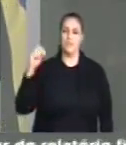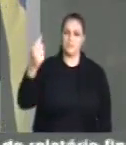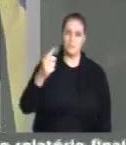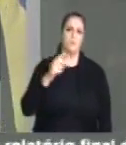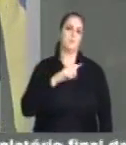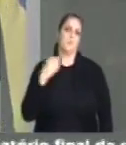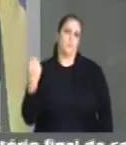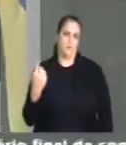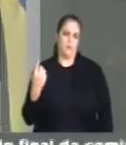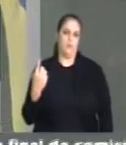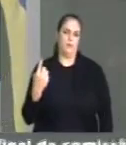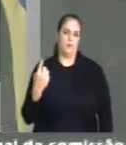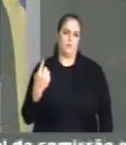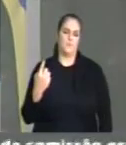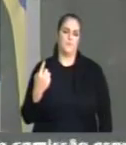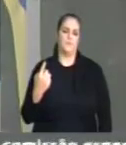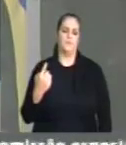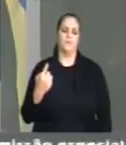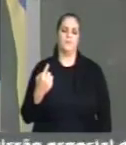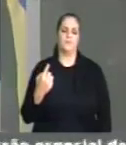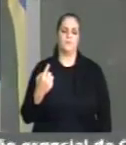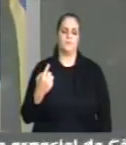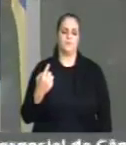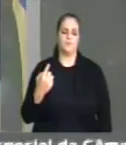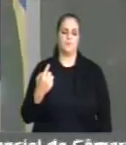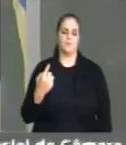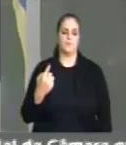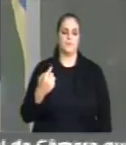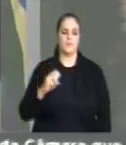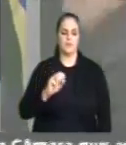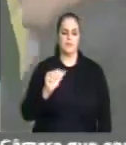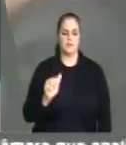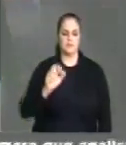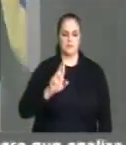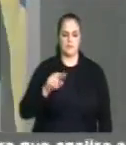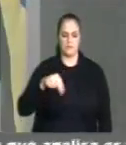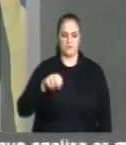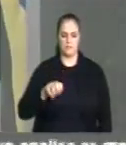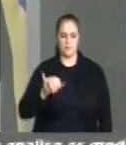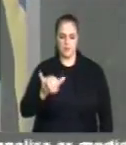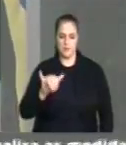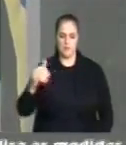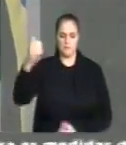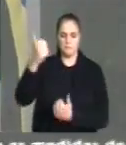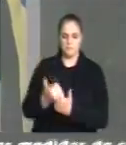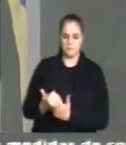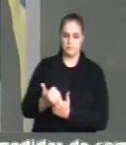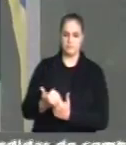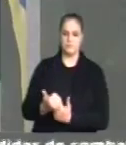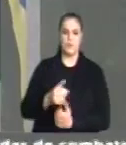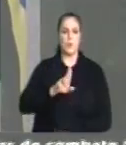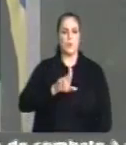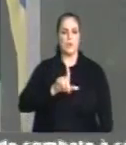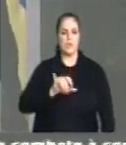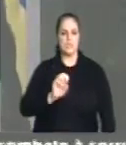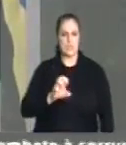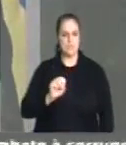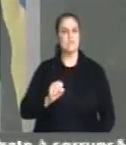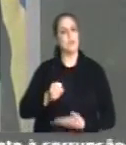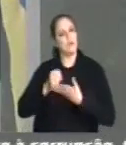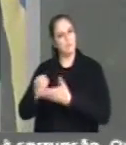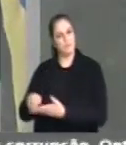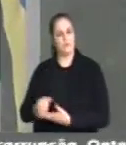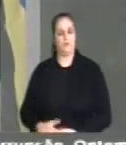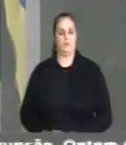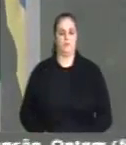eleito, garantiu a posse de José Sarney na presidência da República. São atos